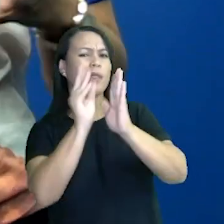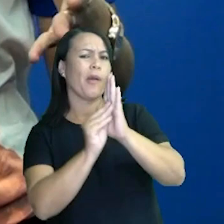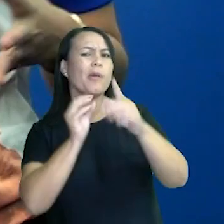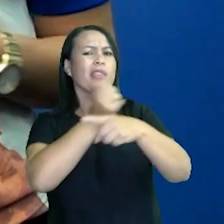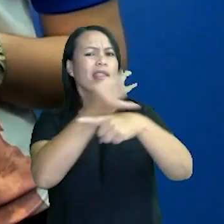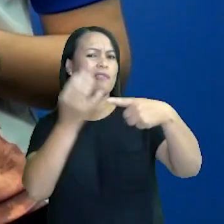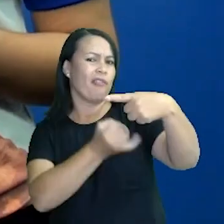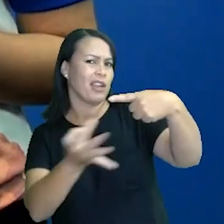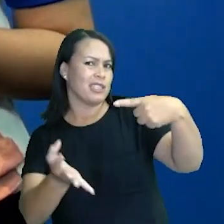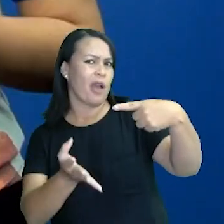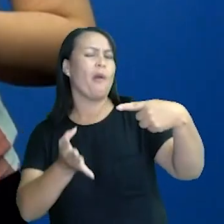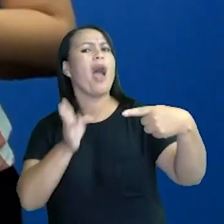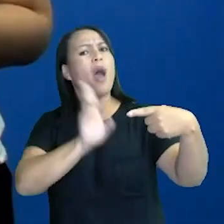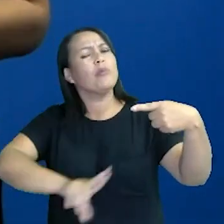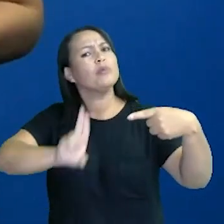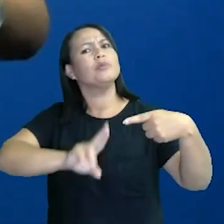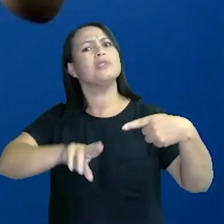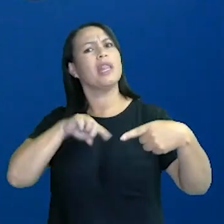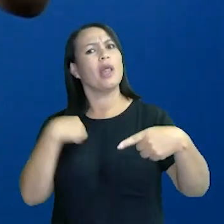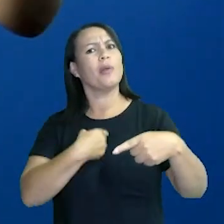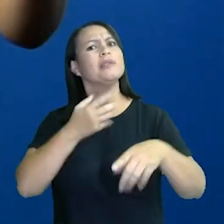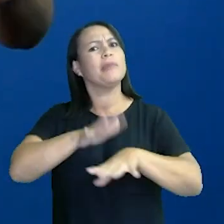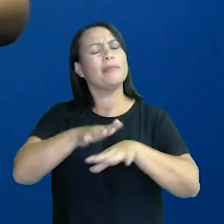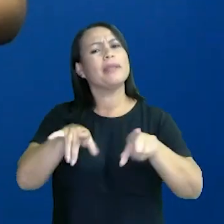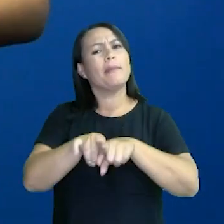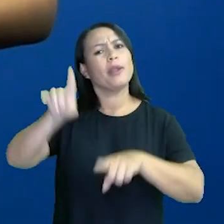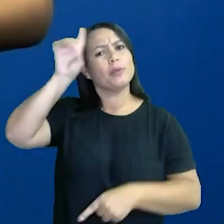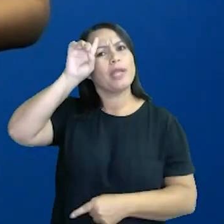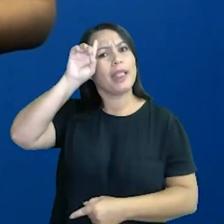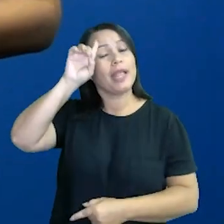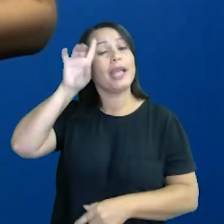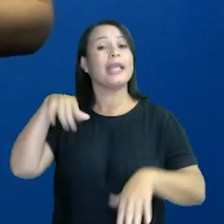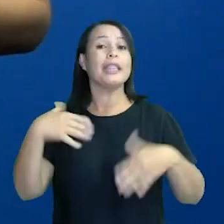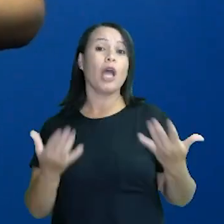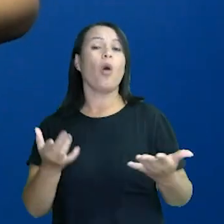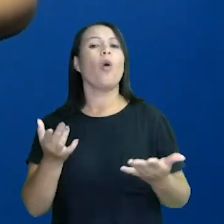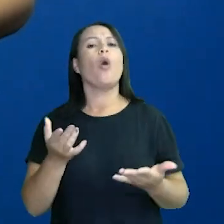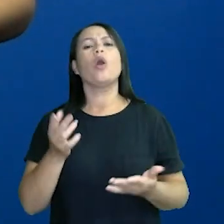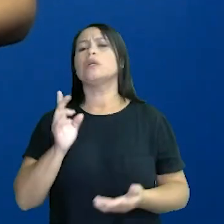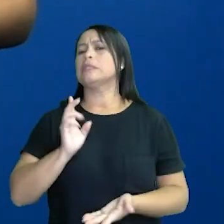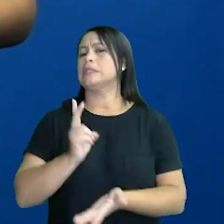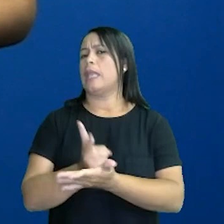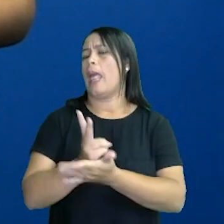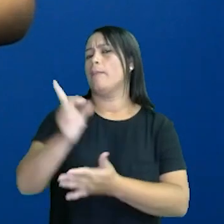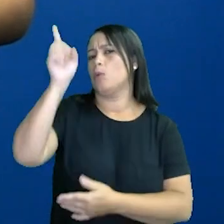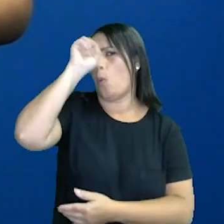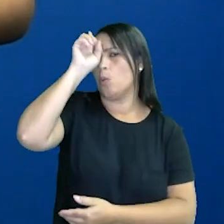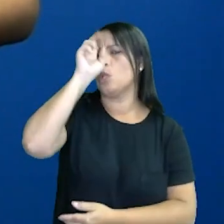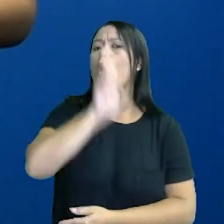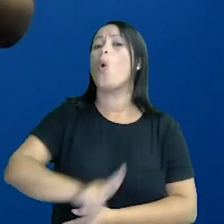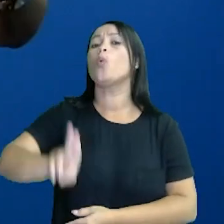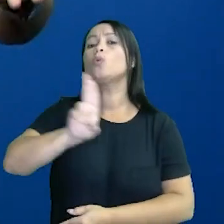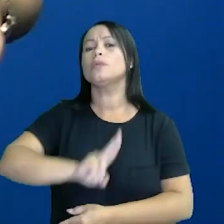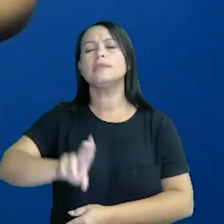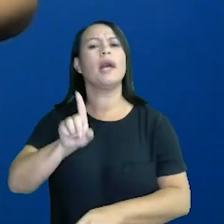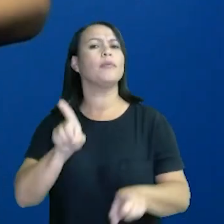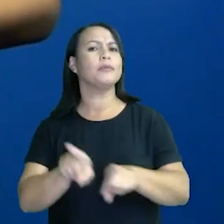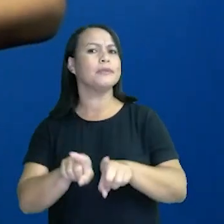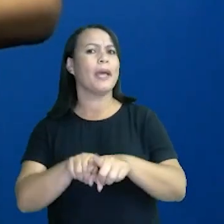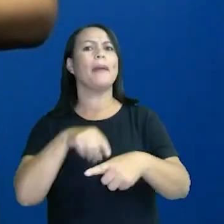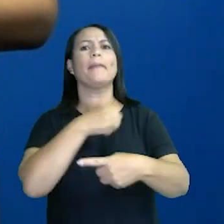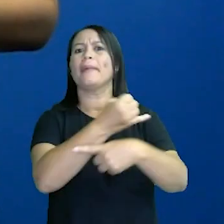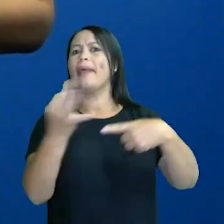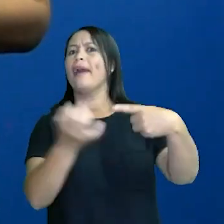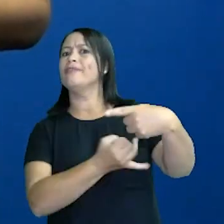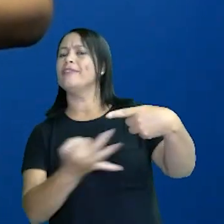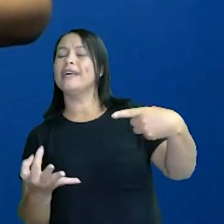fração? É um conteúdo muito utilizado na nossa matemática e também no nosso dia a dia. Não é isso? Todos os dias nós utilizamos e usamos a